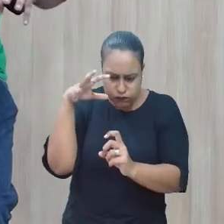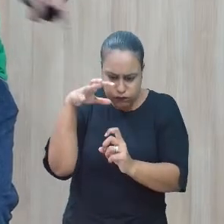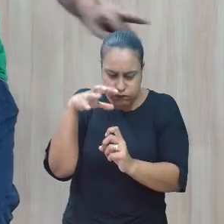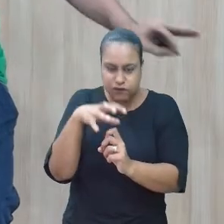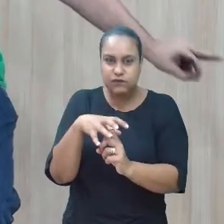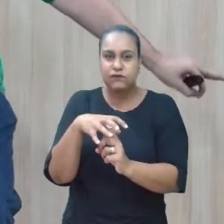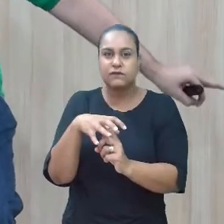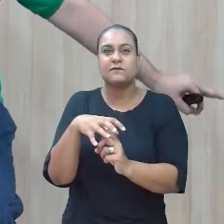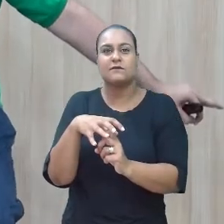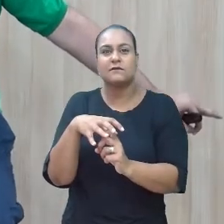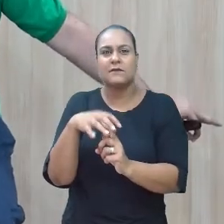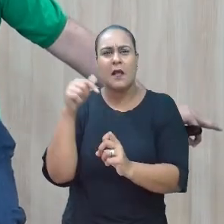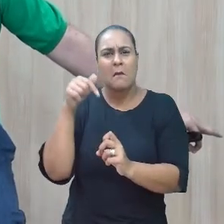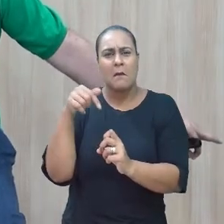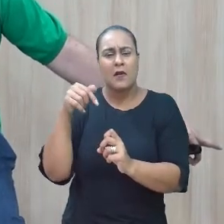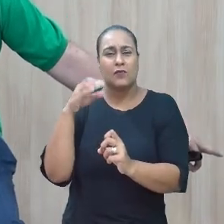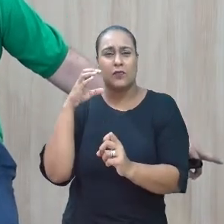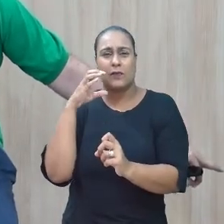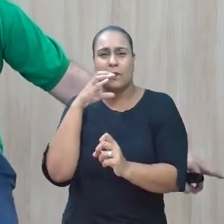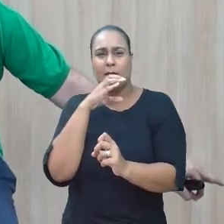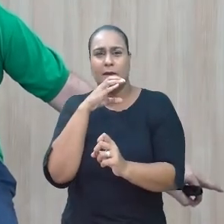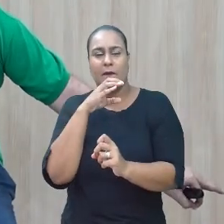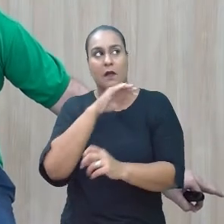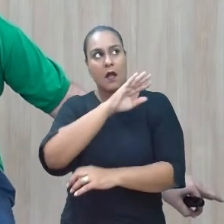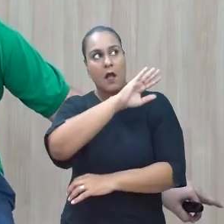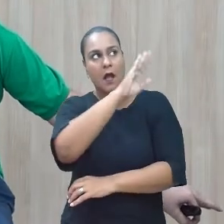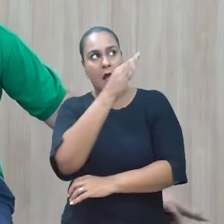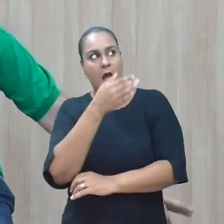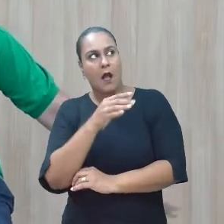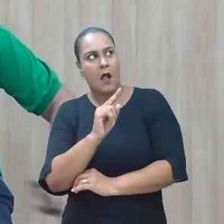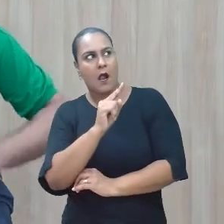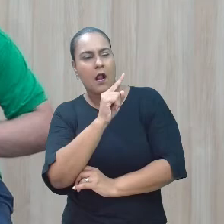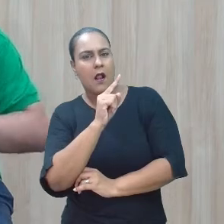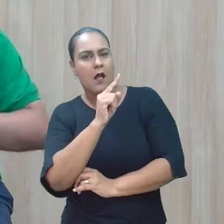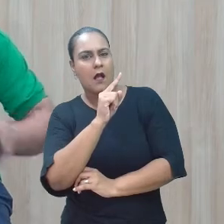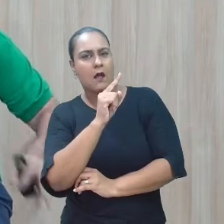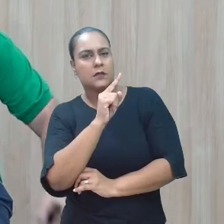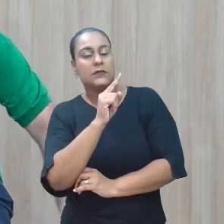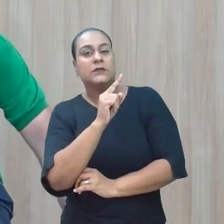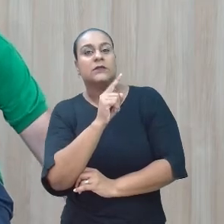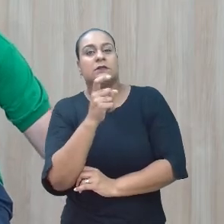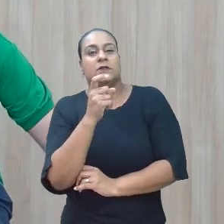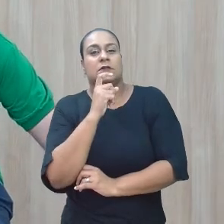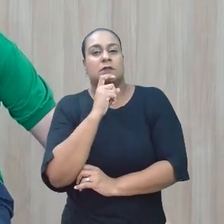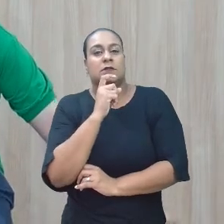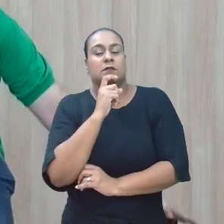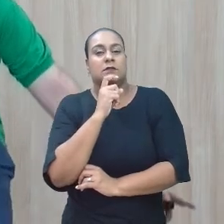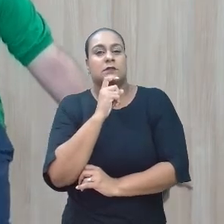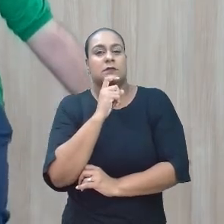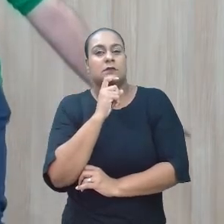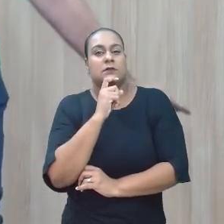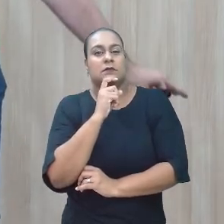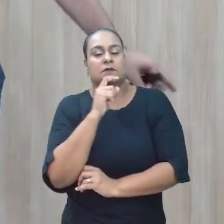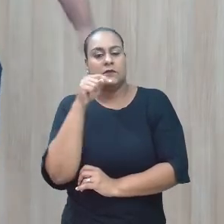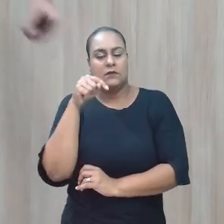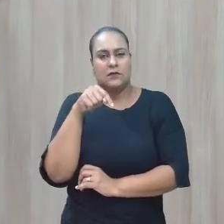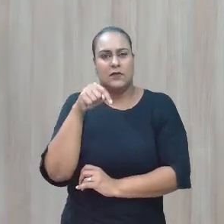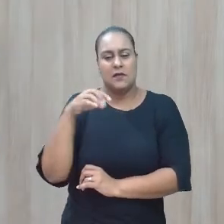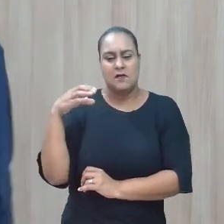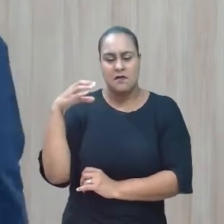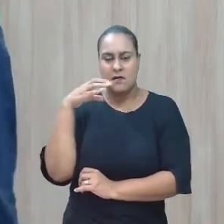mais frio. Baixou aqui, ó, aumentou a pressão, diminuiu a circulação de ventos de ar, mais quente.